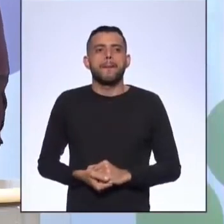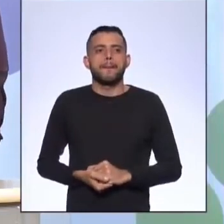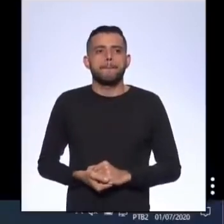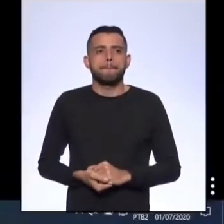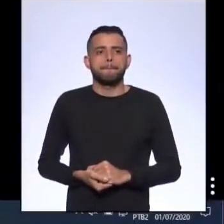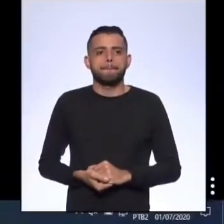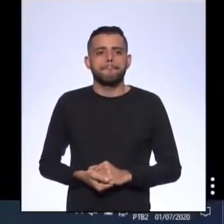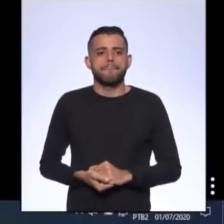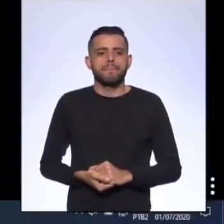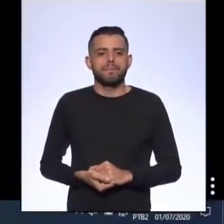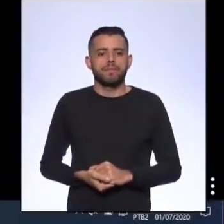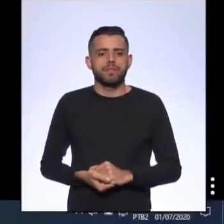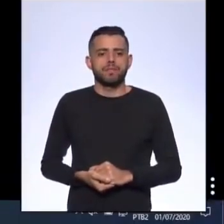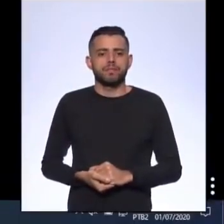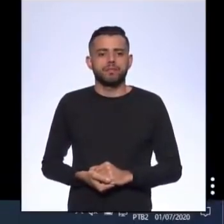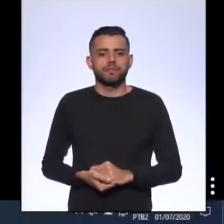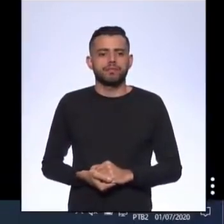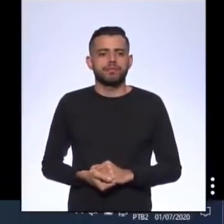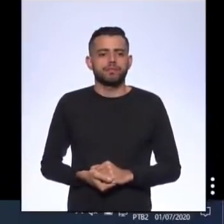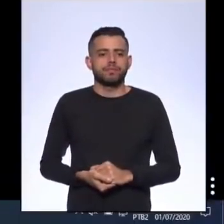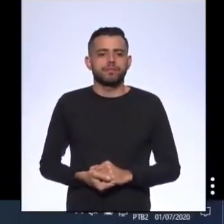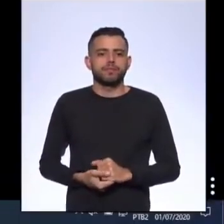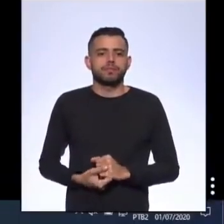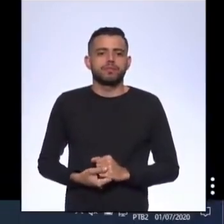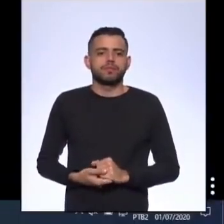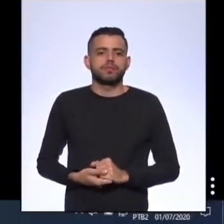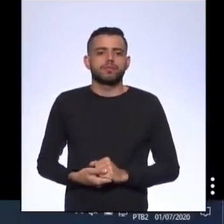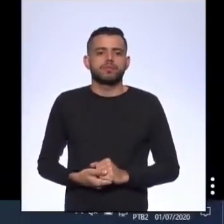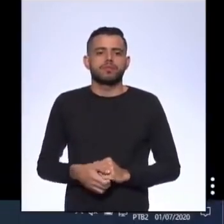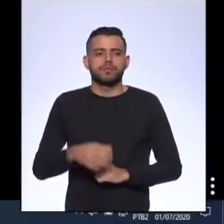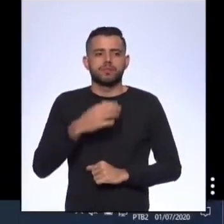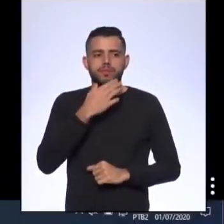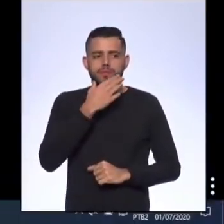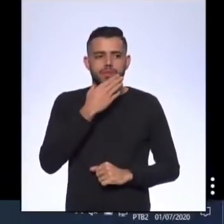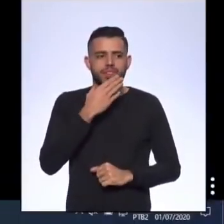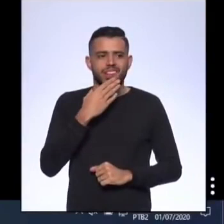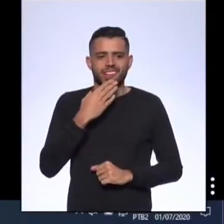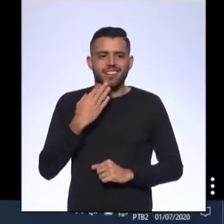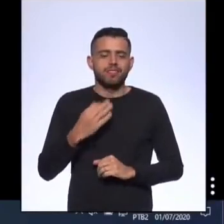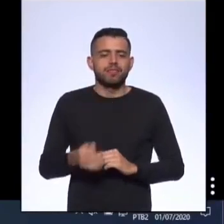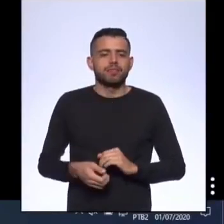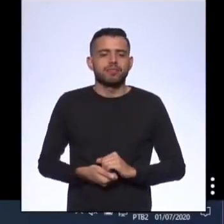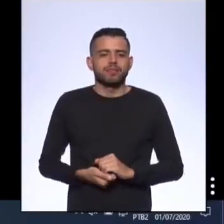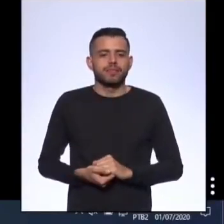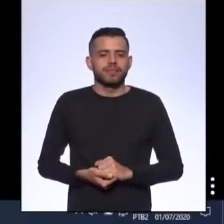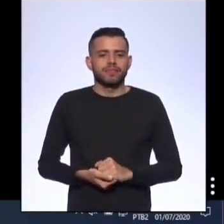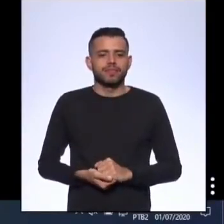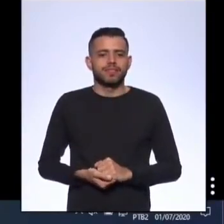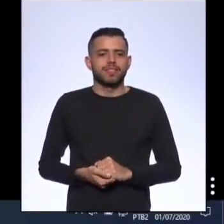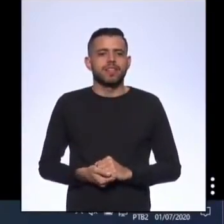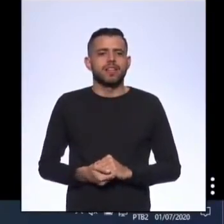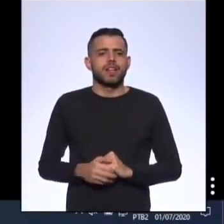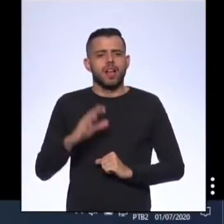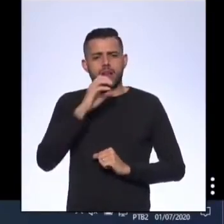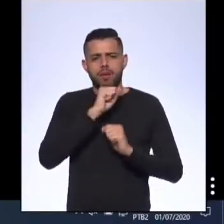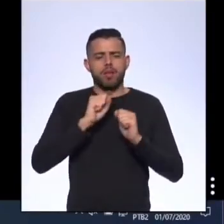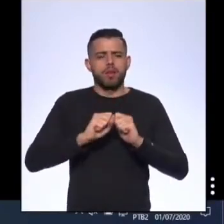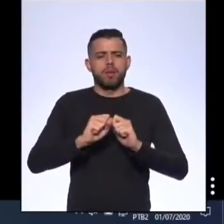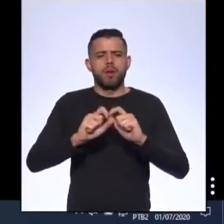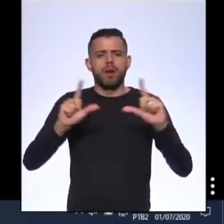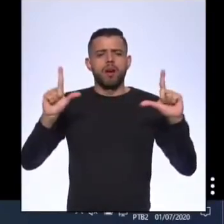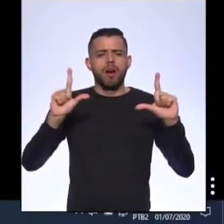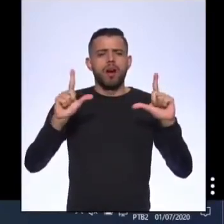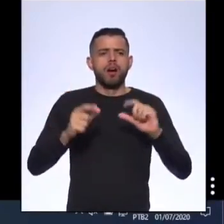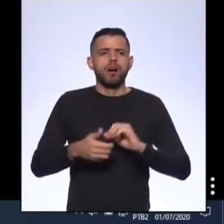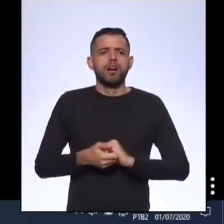meus amigos do Estúdios Mix. Olha, o pessoal subiu. Rapaz, galera, é rápido, hein? É rápido pra